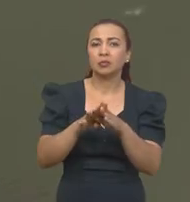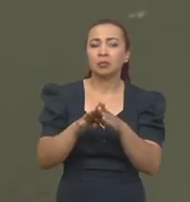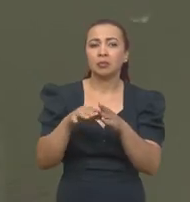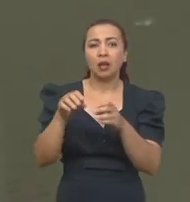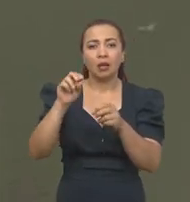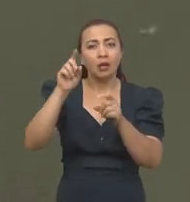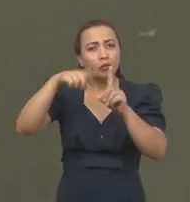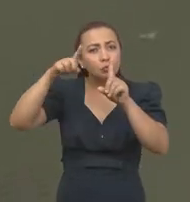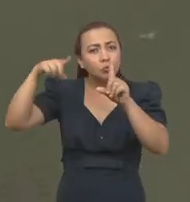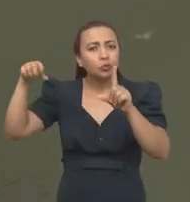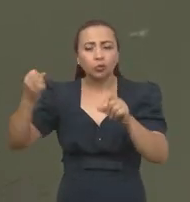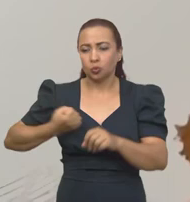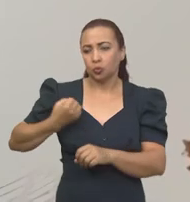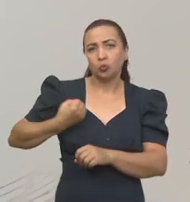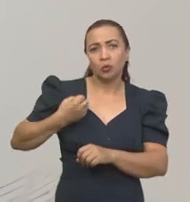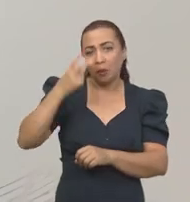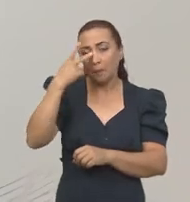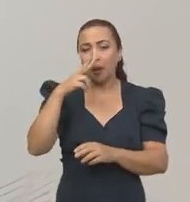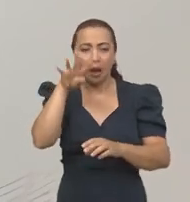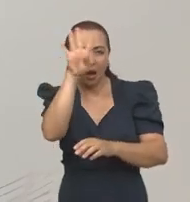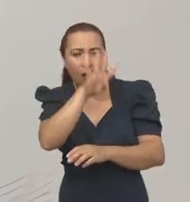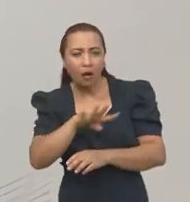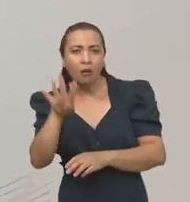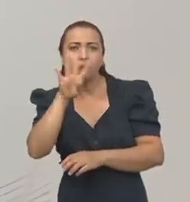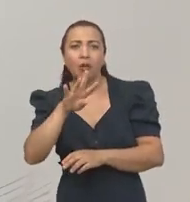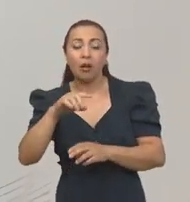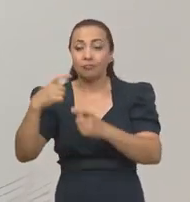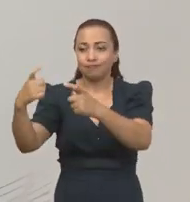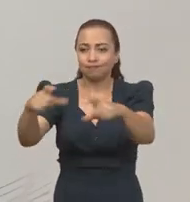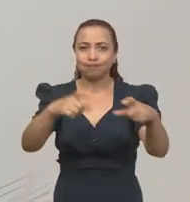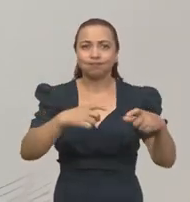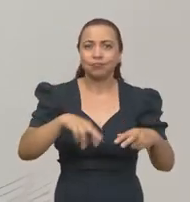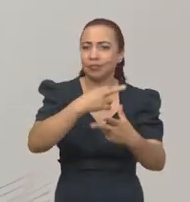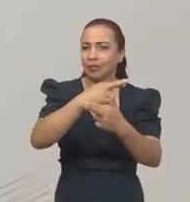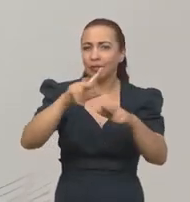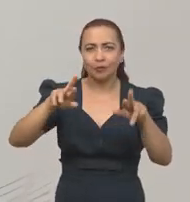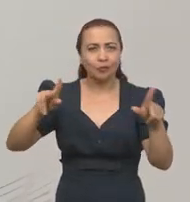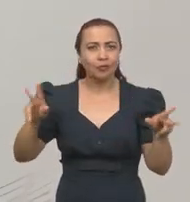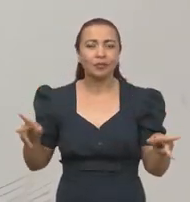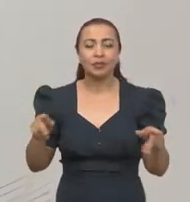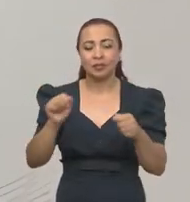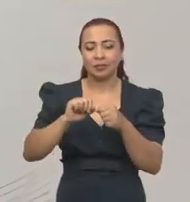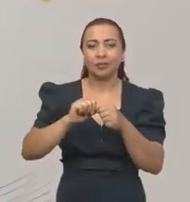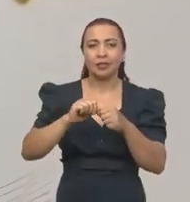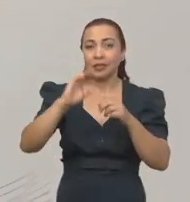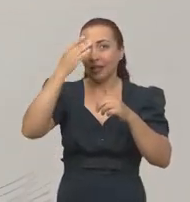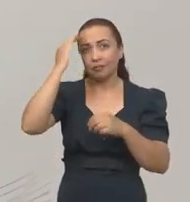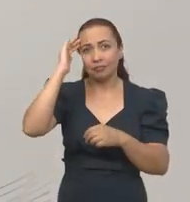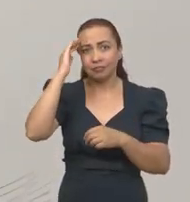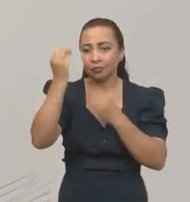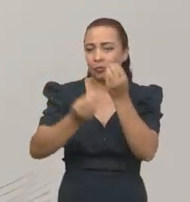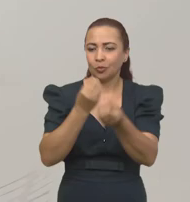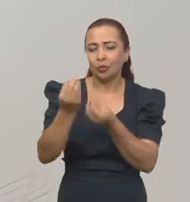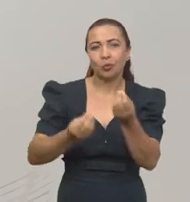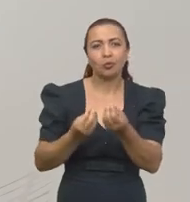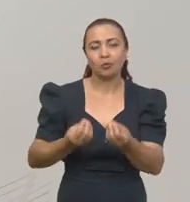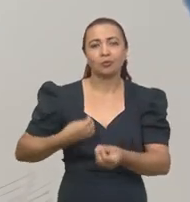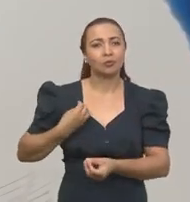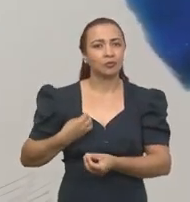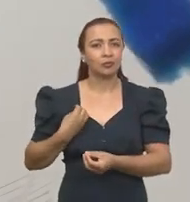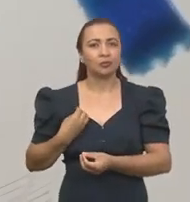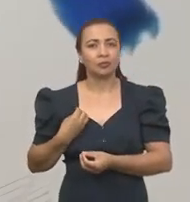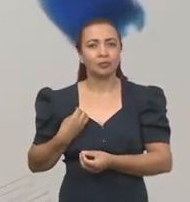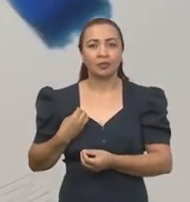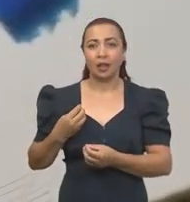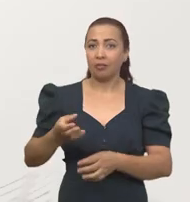de modelagem numérica para poder ver os diferentes cenários né e fazer não só entender como que tá